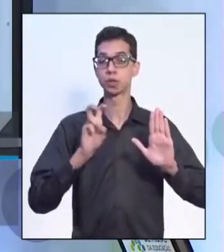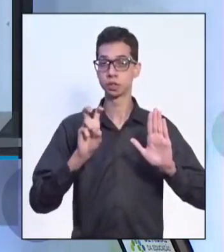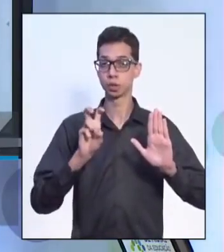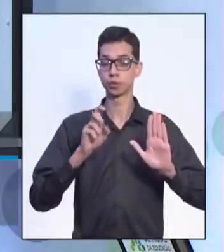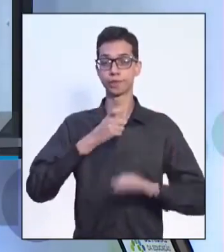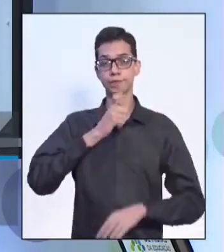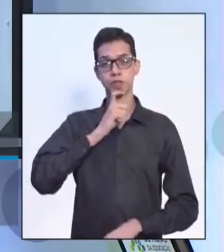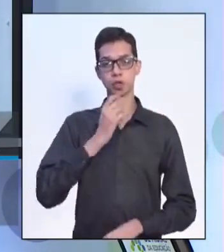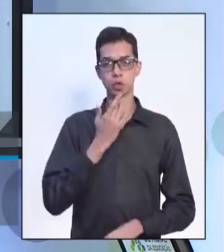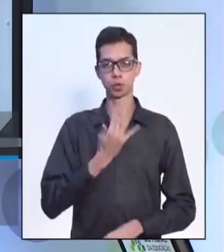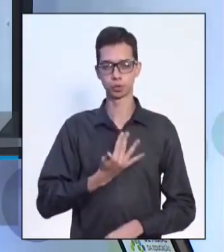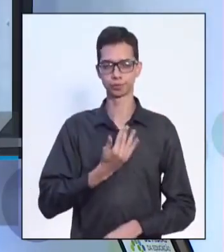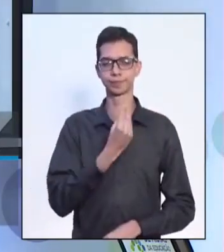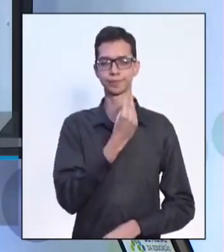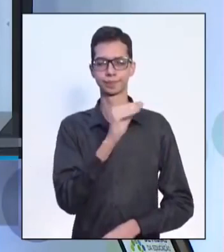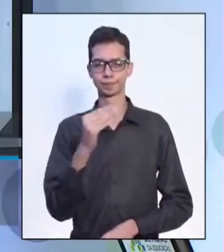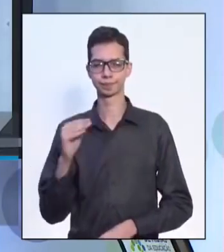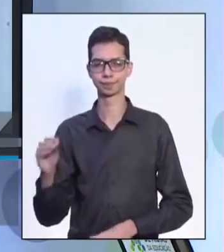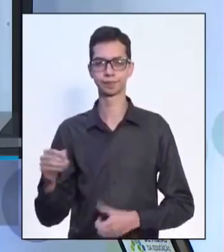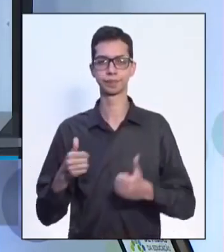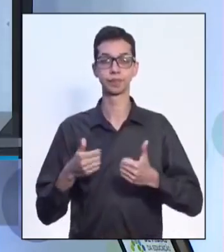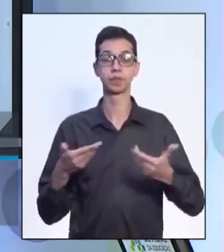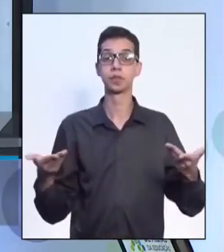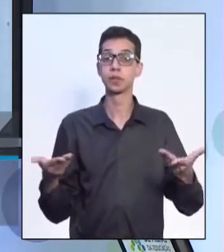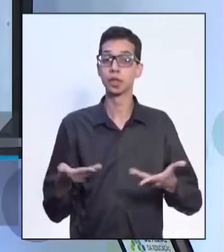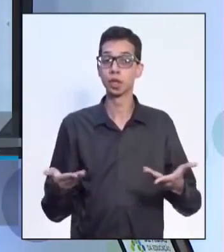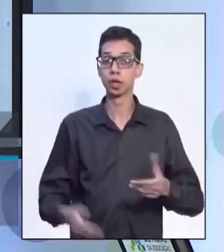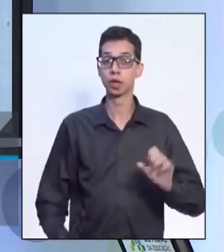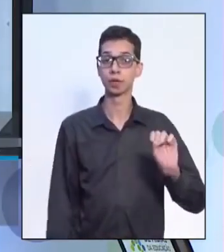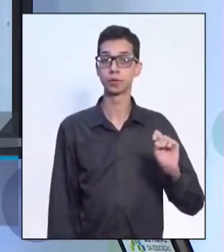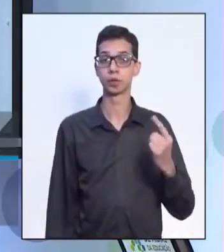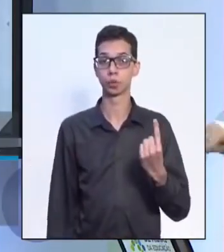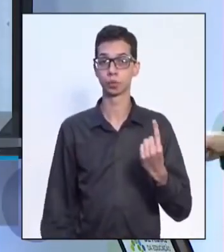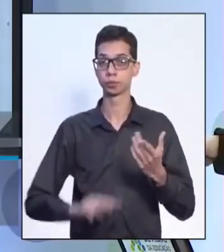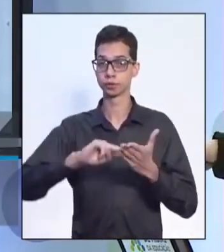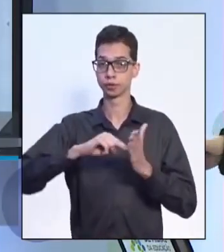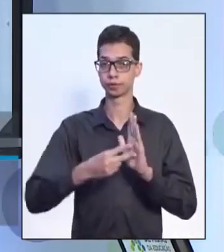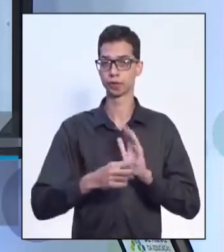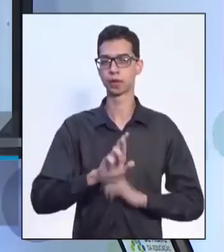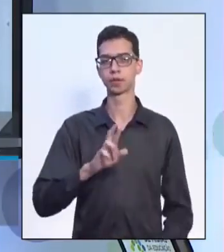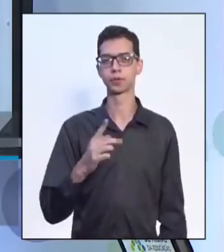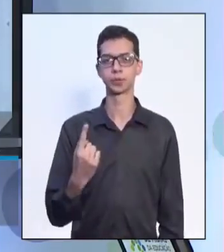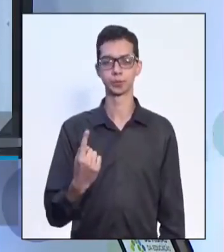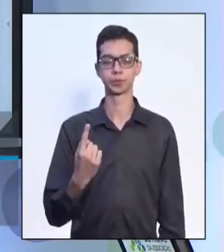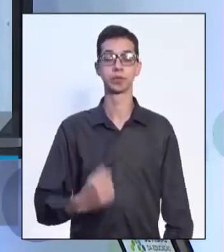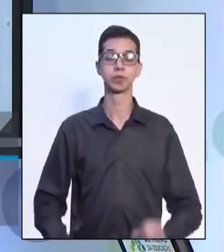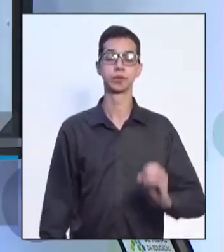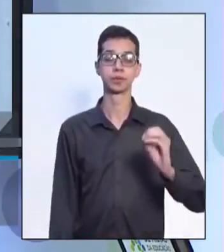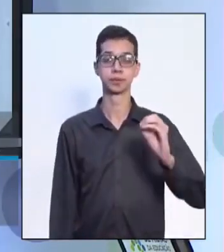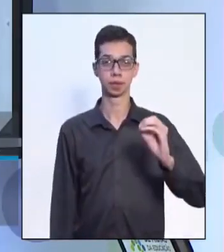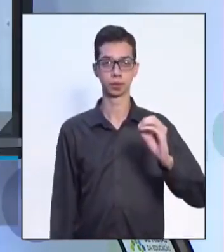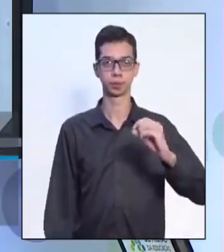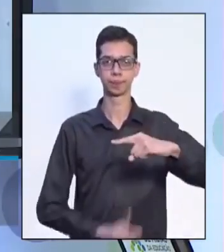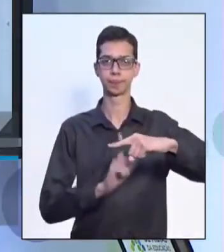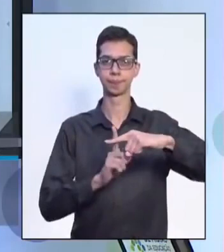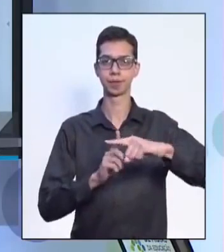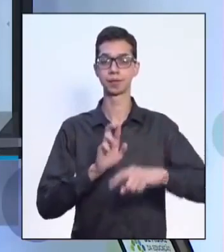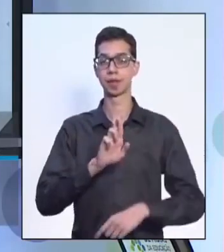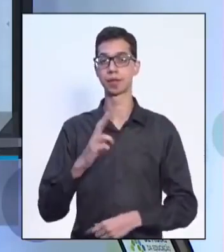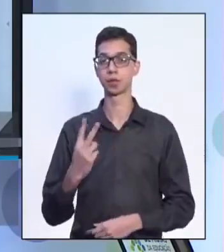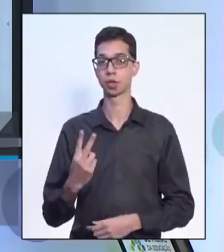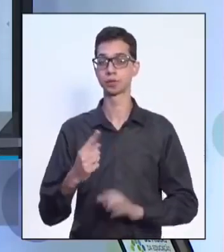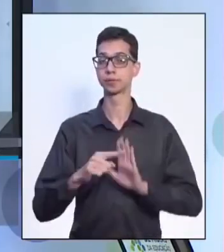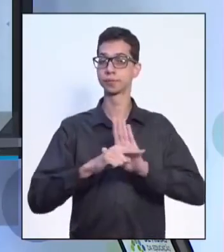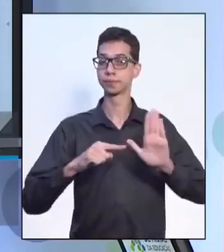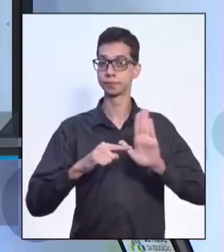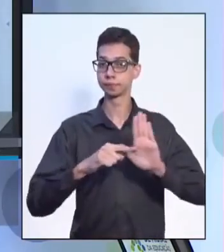bem, então vamos lá. S1, que é R1, 0, mais R2, que é